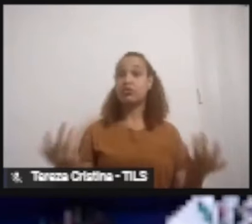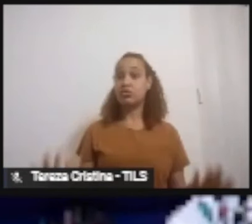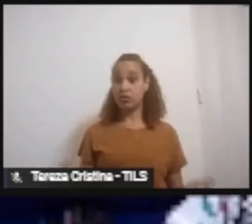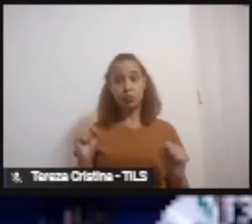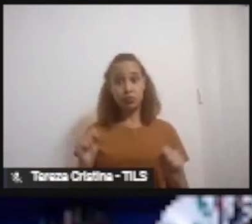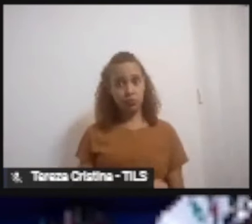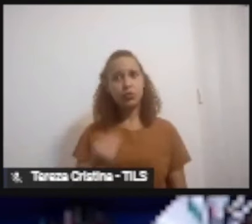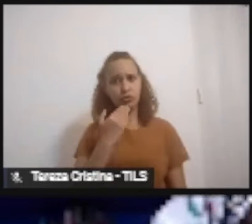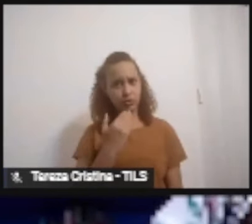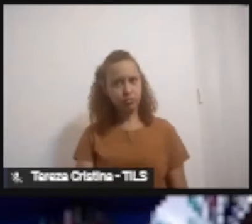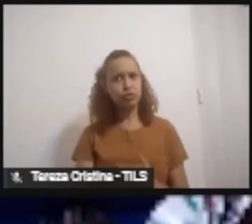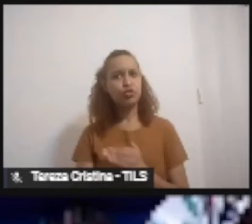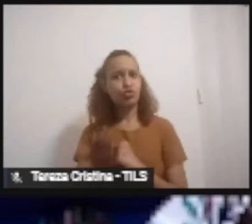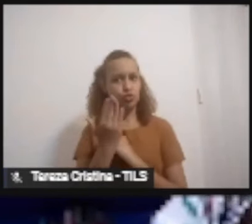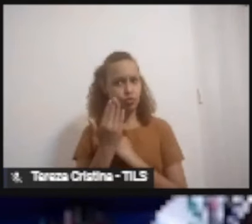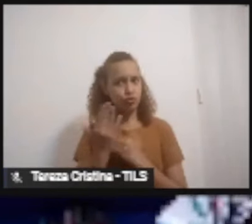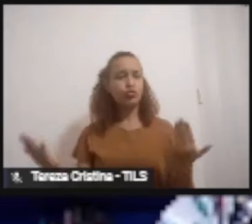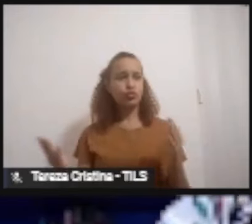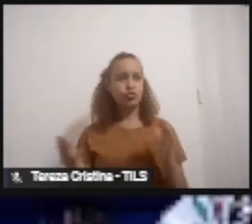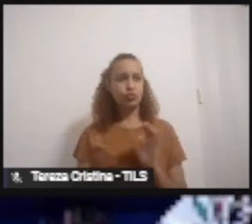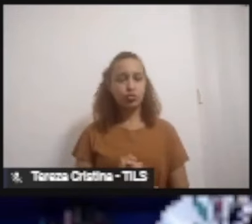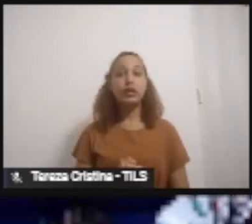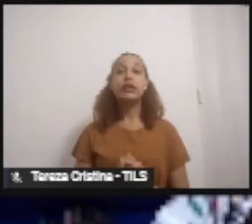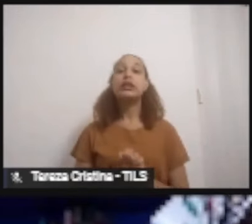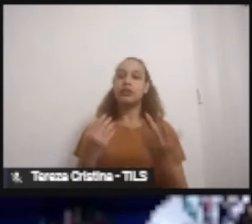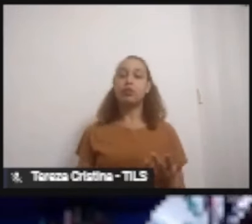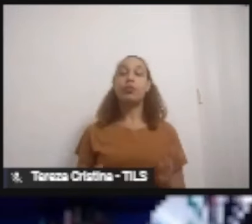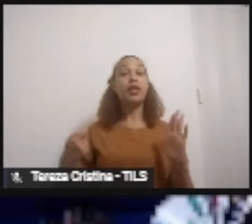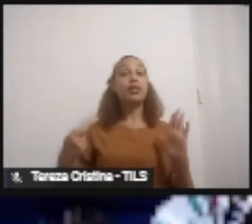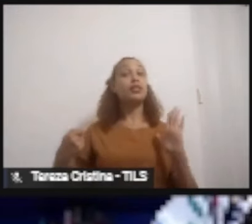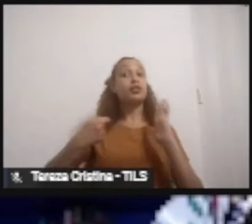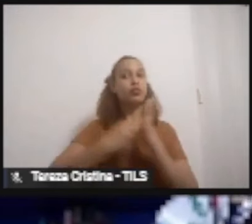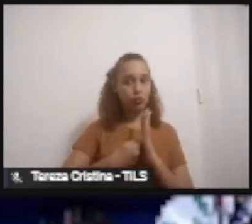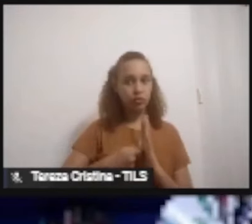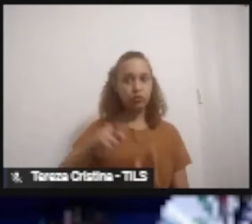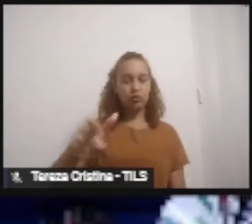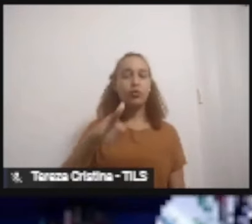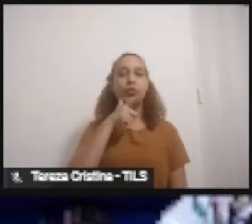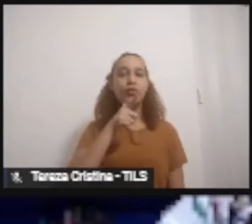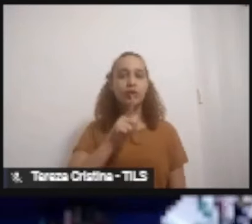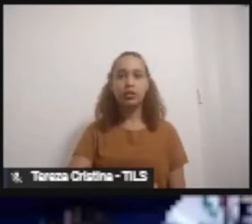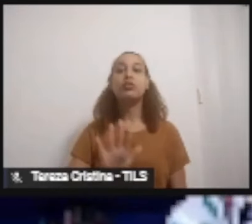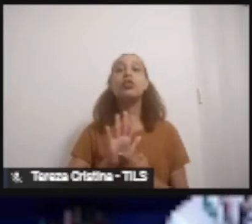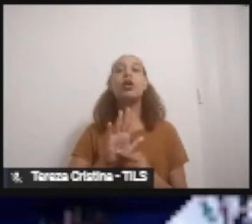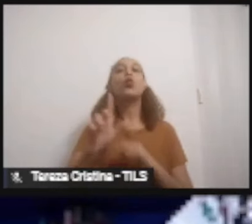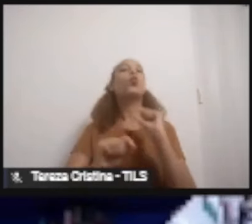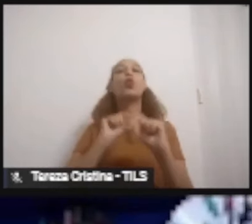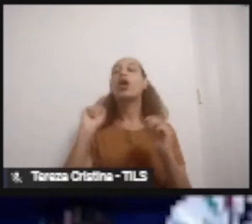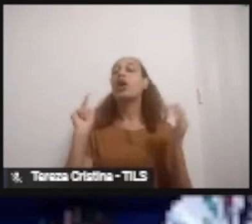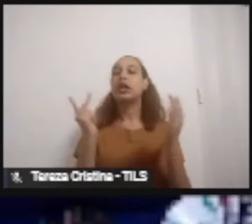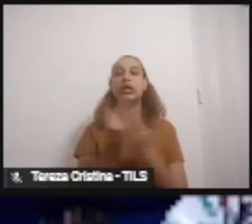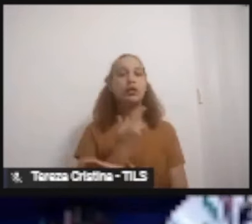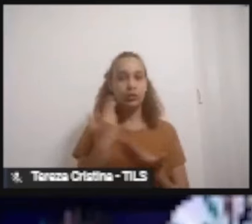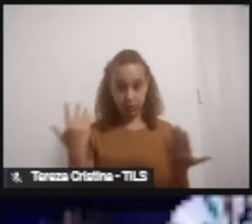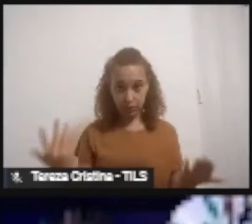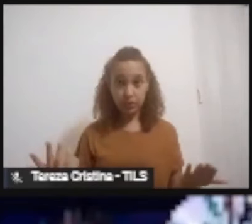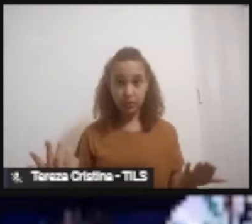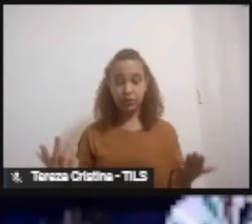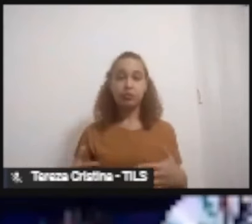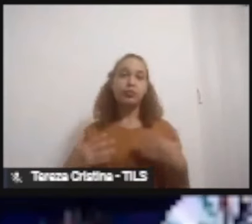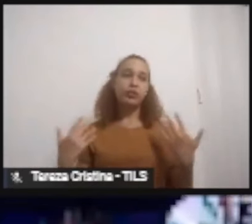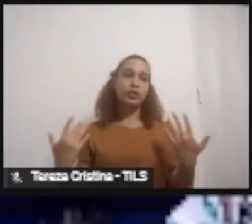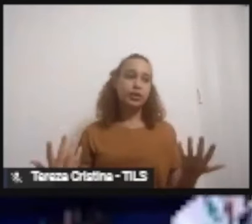médica, tá? Os canais de denúncia para você diretamente relatar o que está acontecendo e o